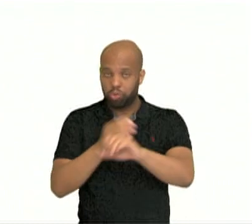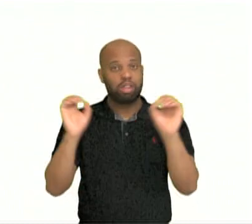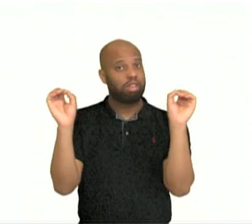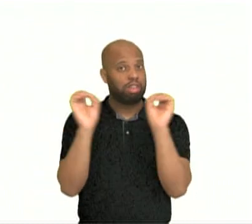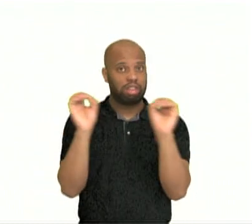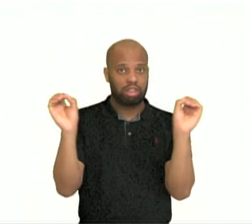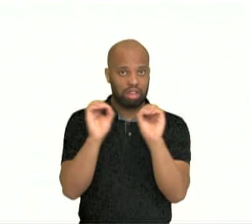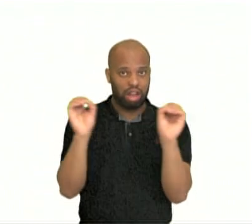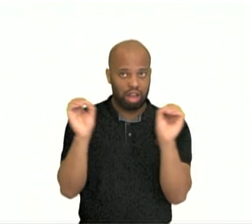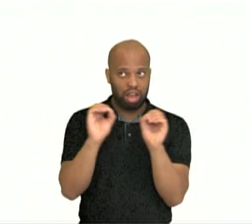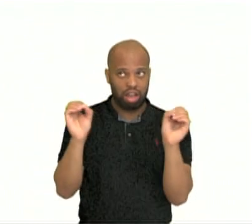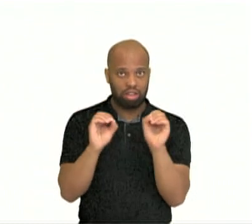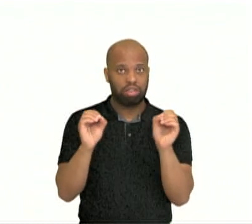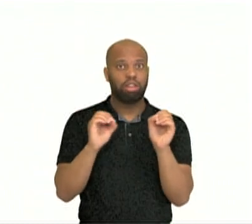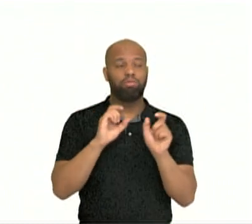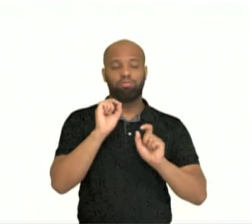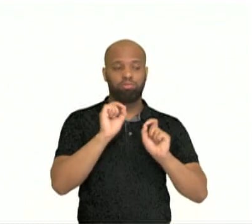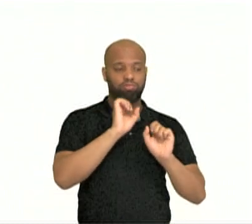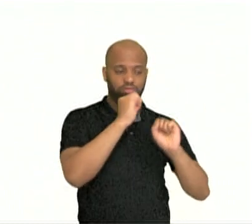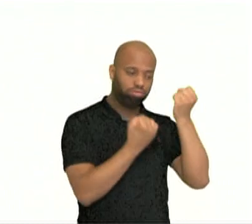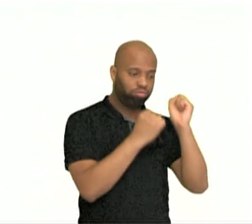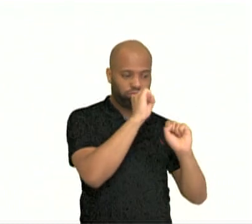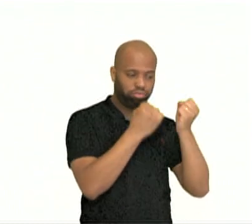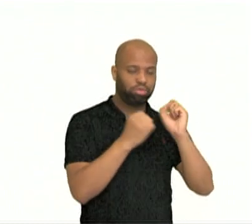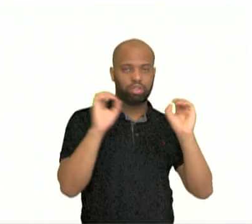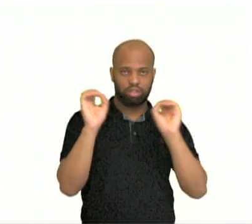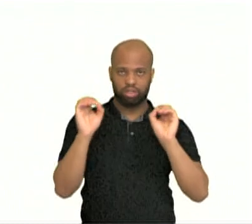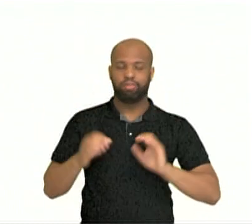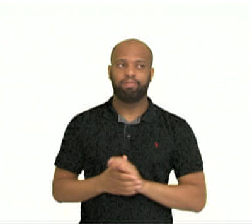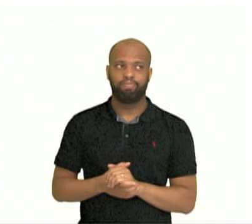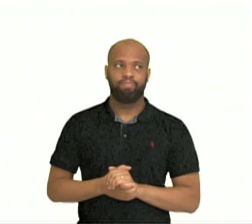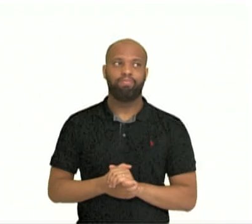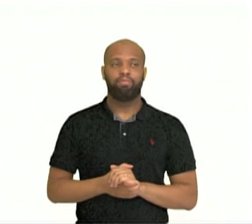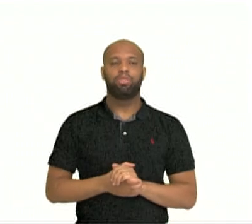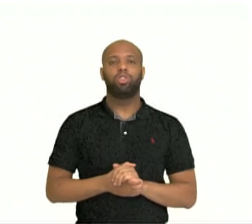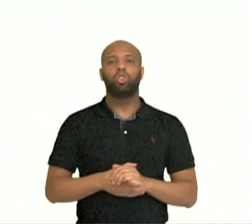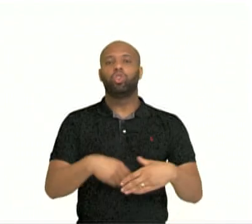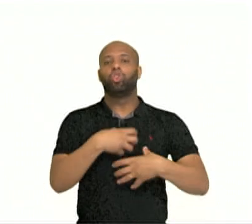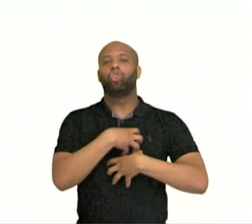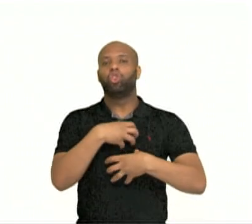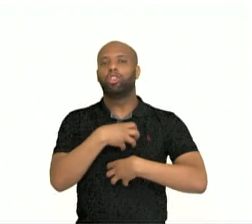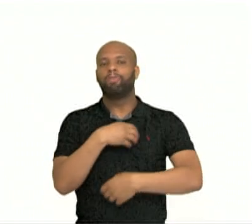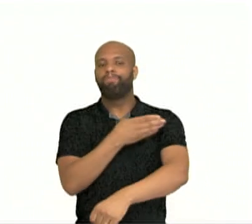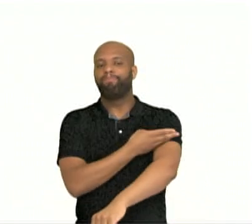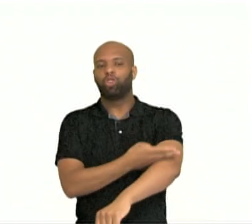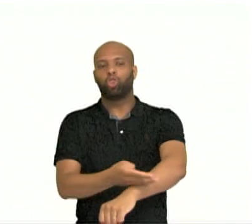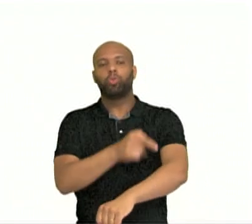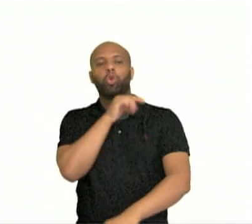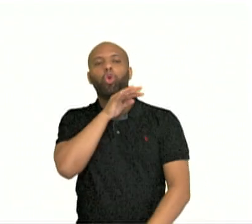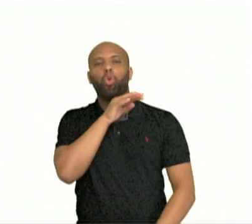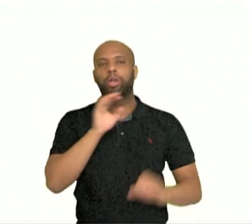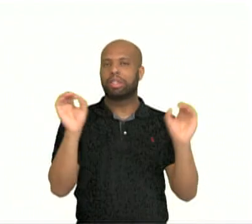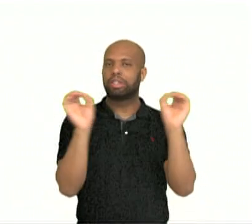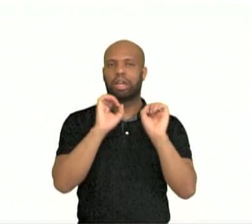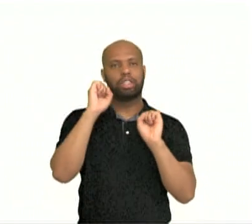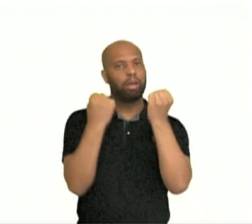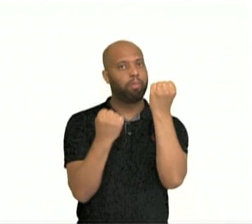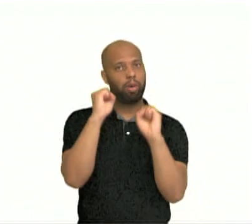exercício físico. Pois é, maus hábitos e nenhuma prática de exercício